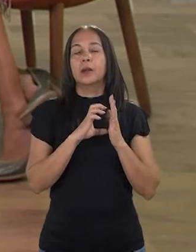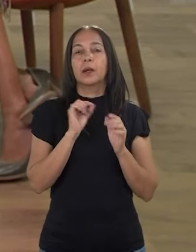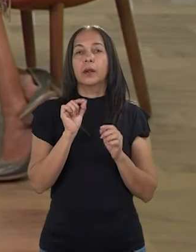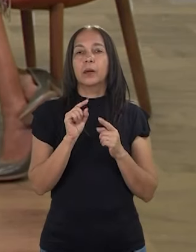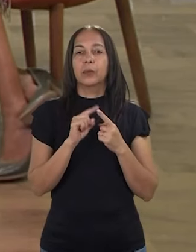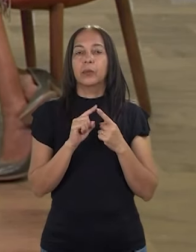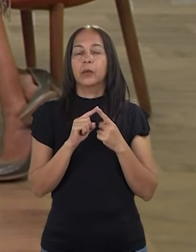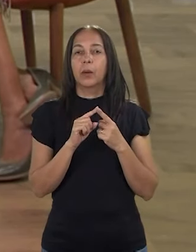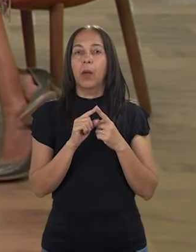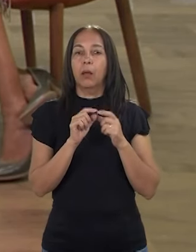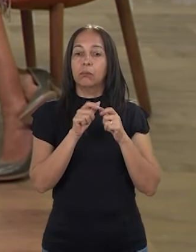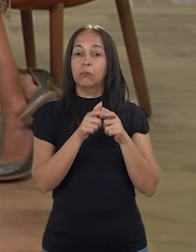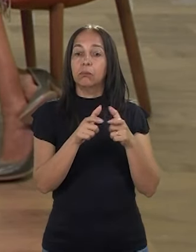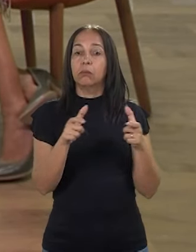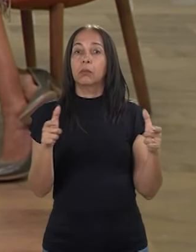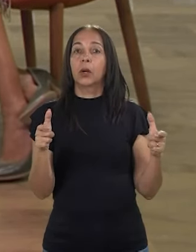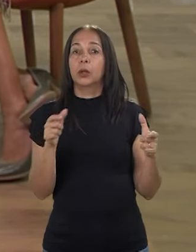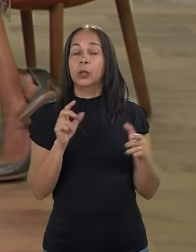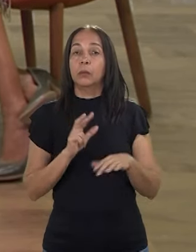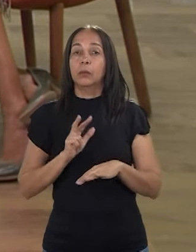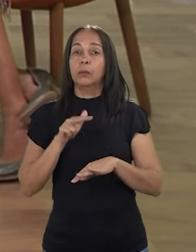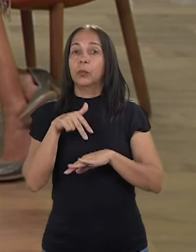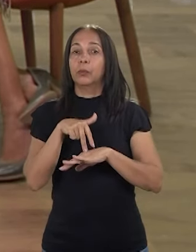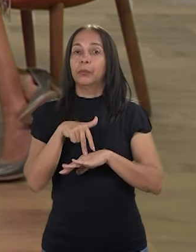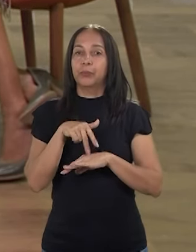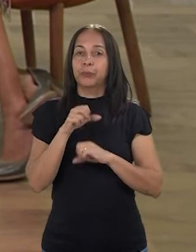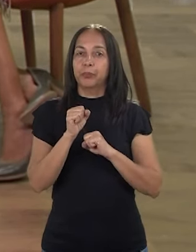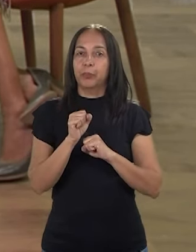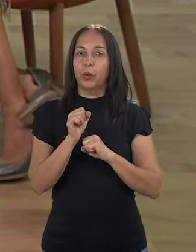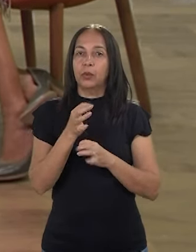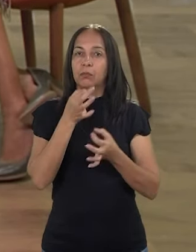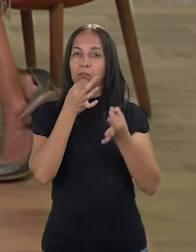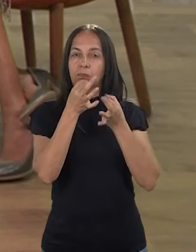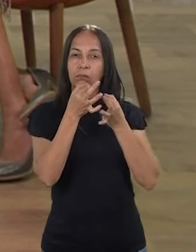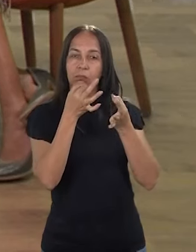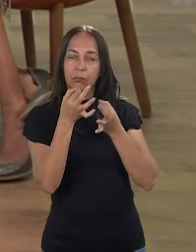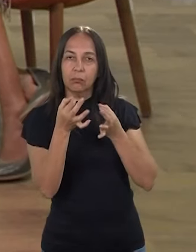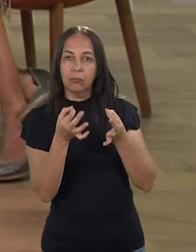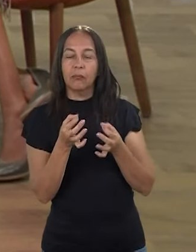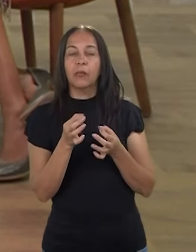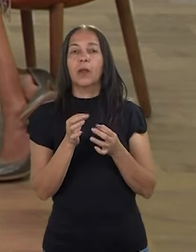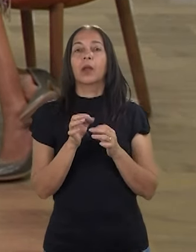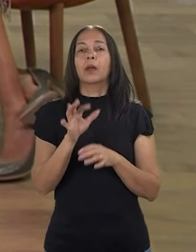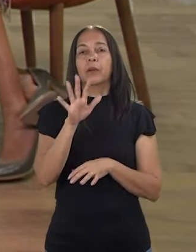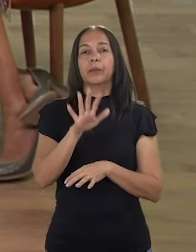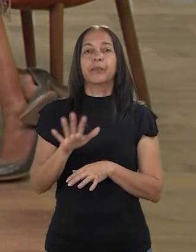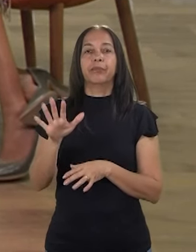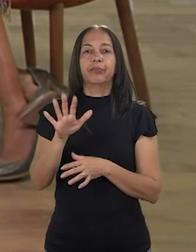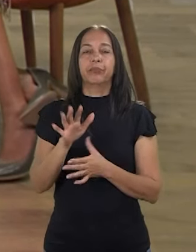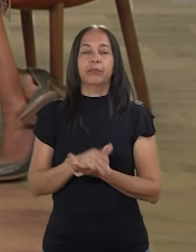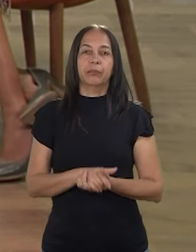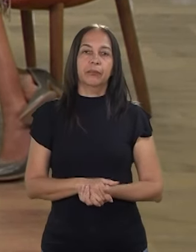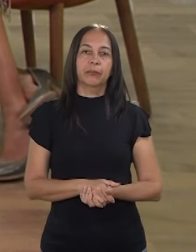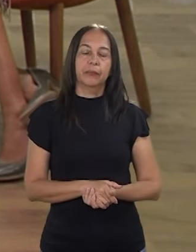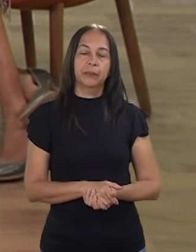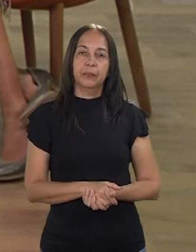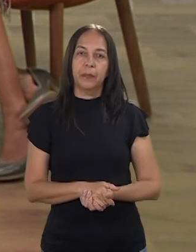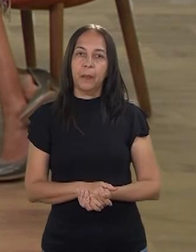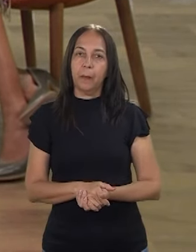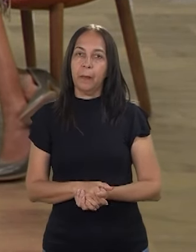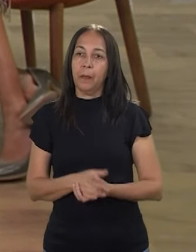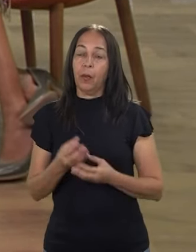de Sindicatos de um conjunto amplo né de protagonistas que possam se colocar diante